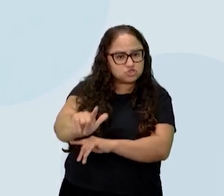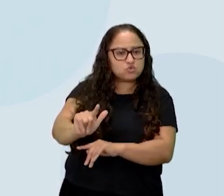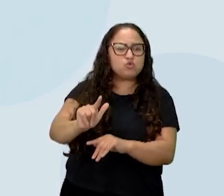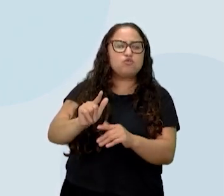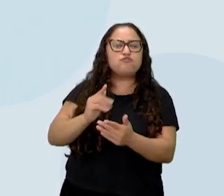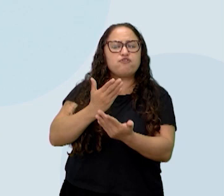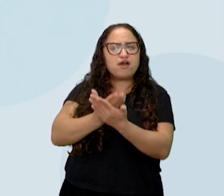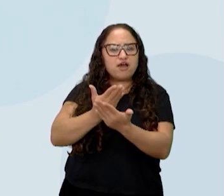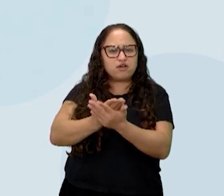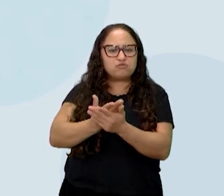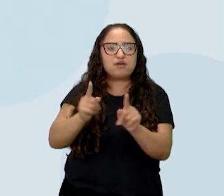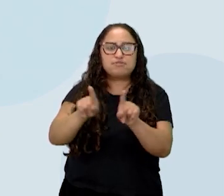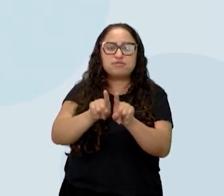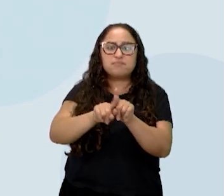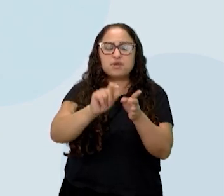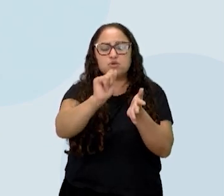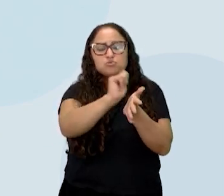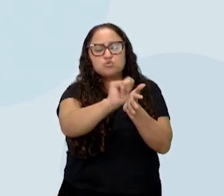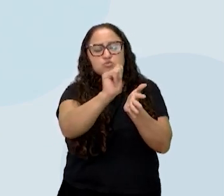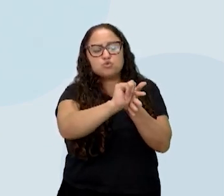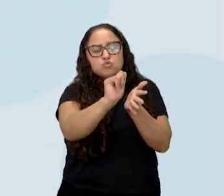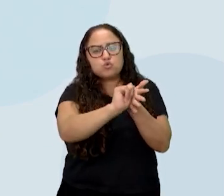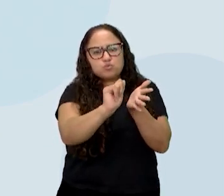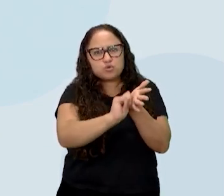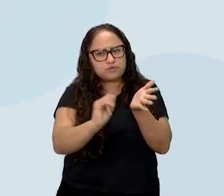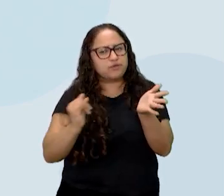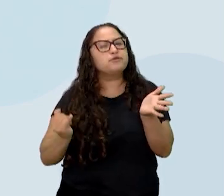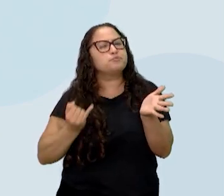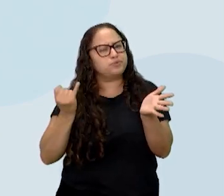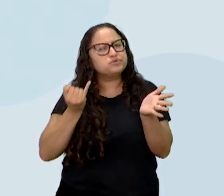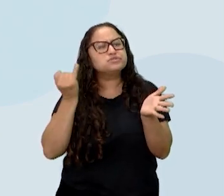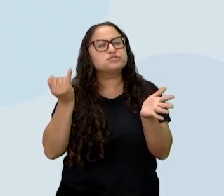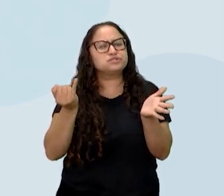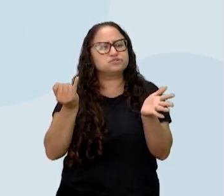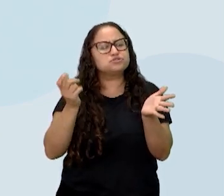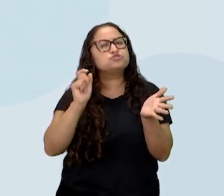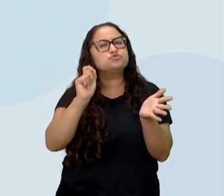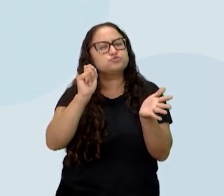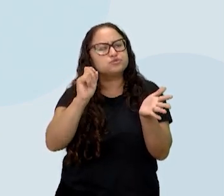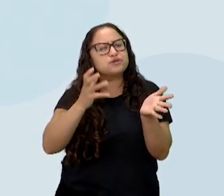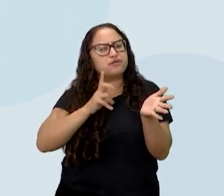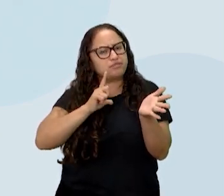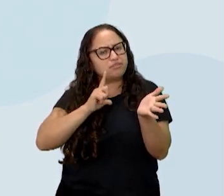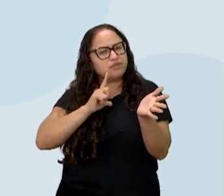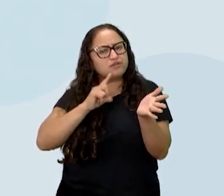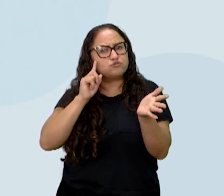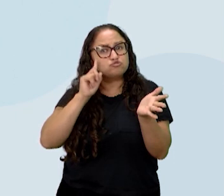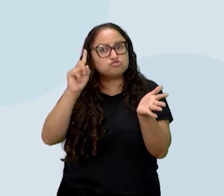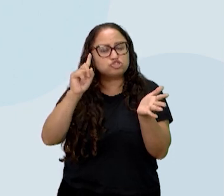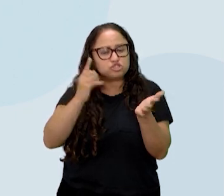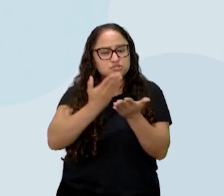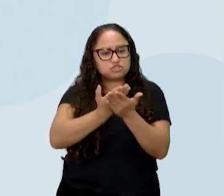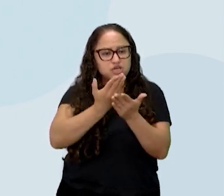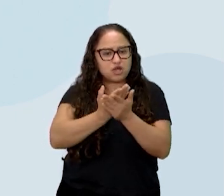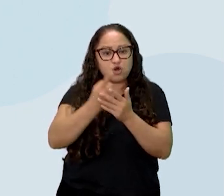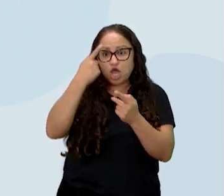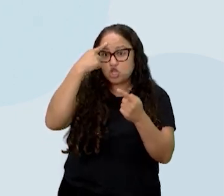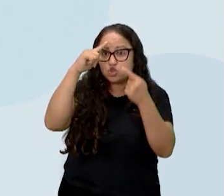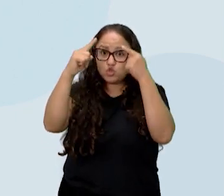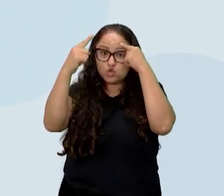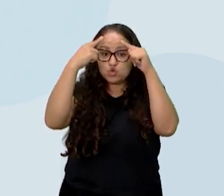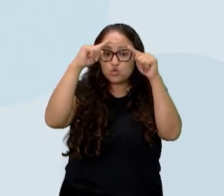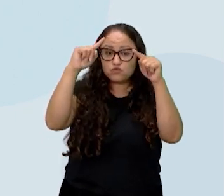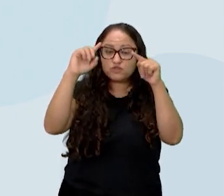Também fazer aí as anotações no seu caderno, né, daquilo que for mais importante aí durante a aula, tirar as suas